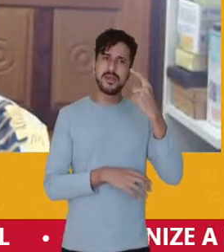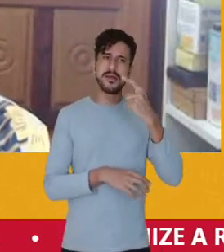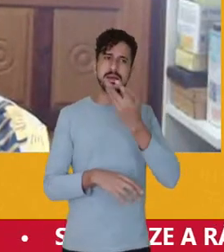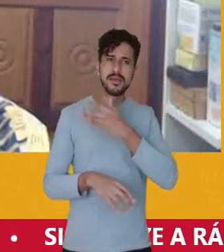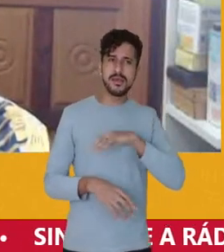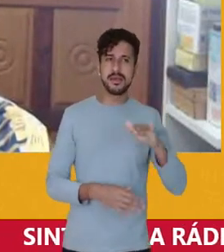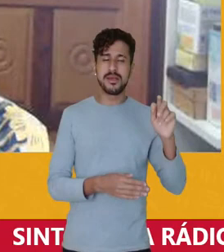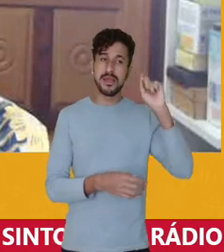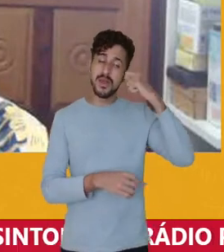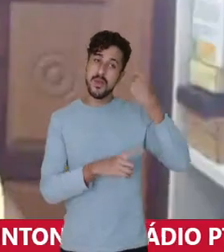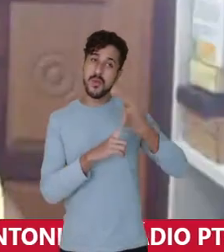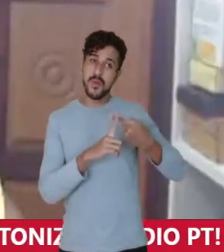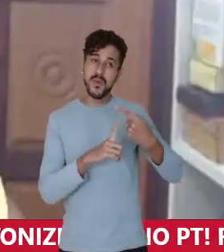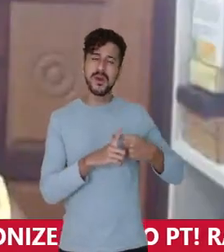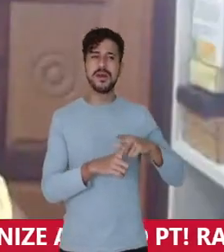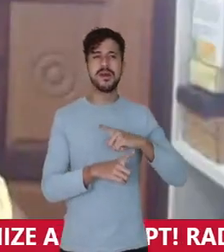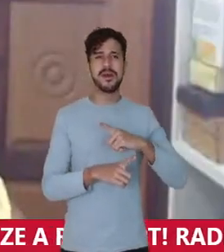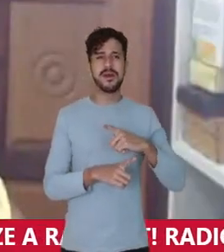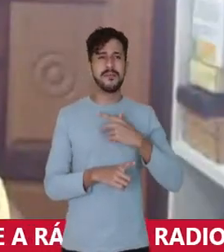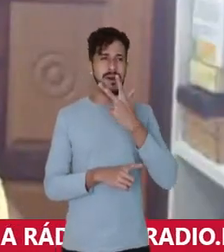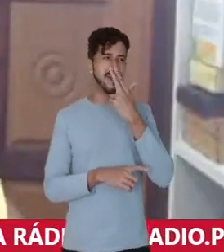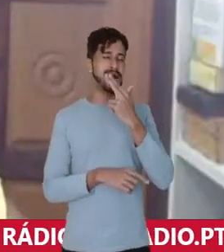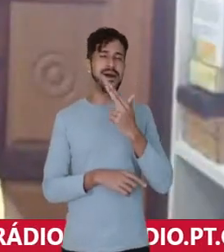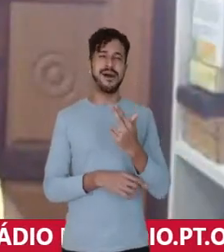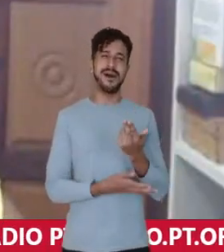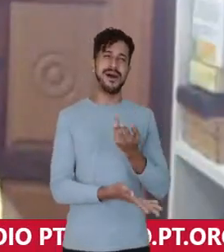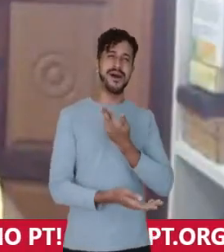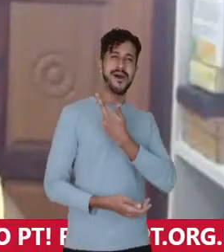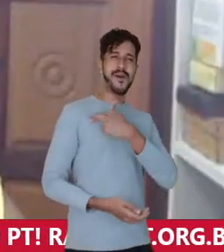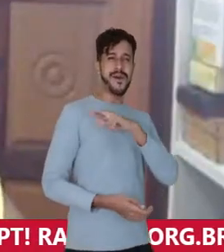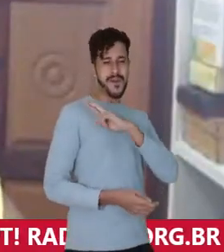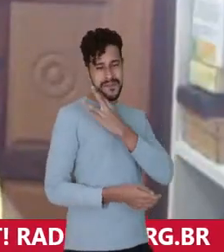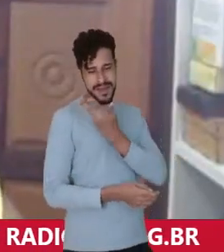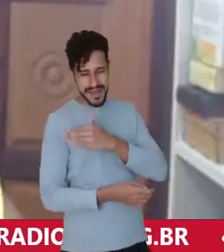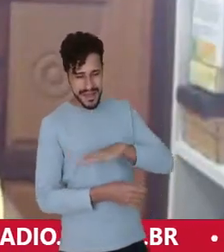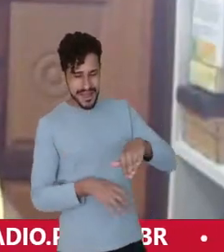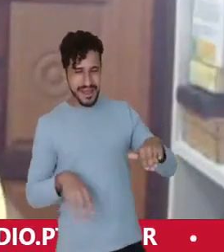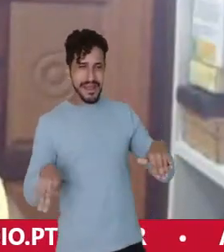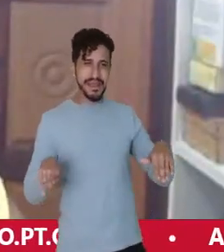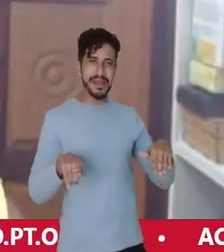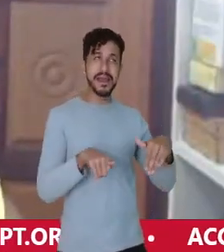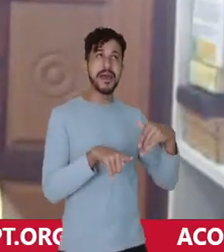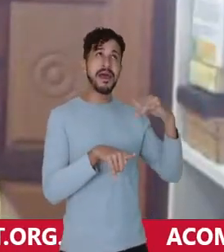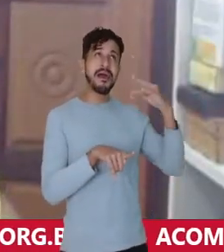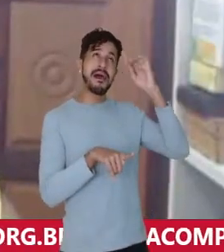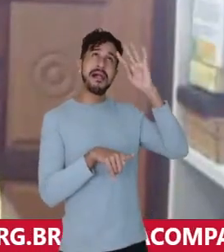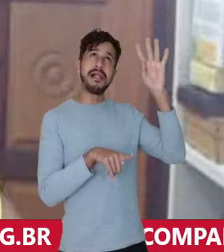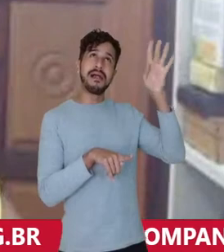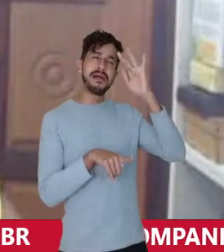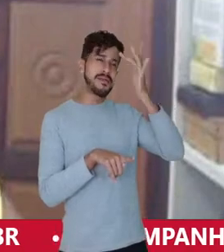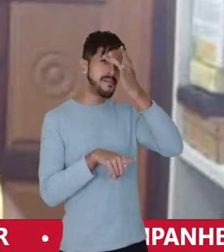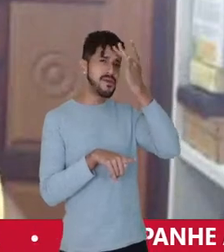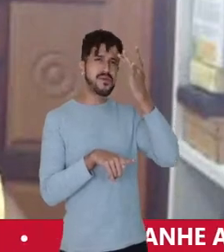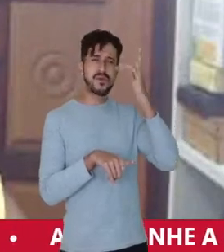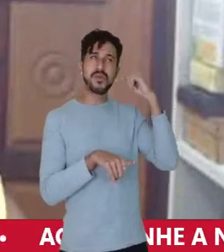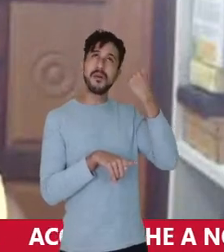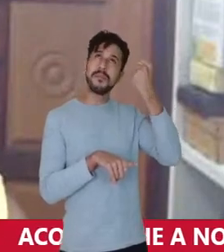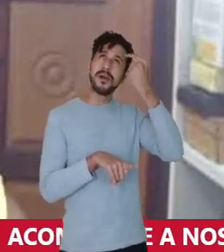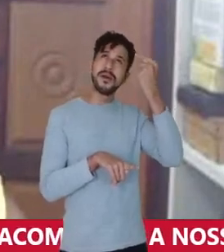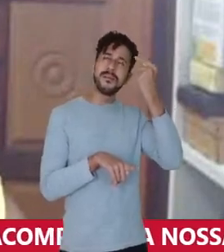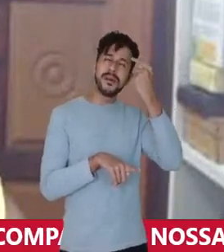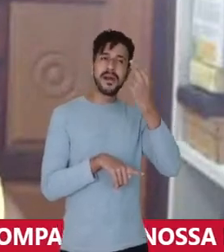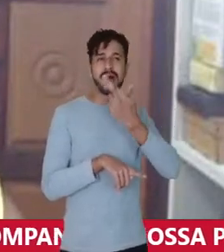negras, porque há também uma certa romantização da infância, né, que ainda paira na sociedade brasileira e entre nós, e